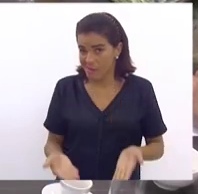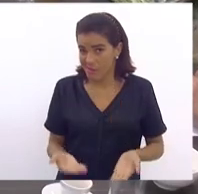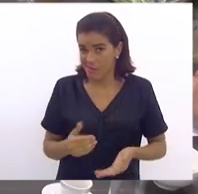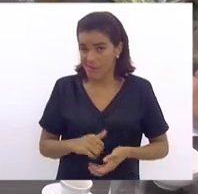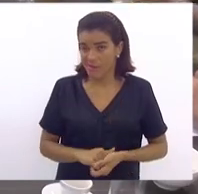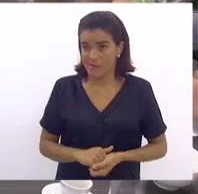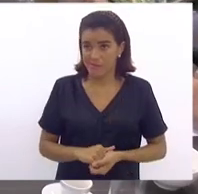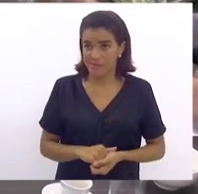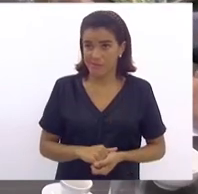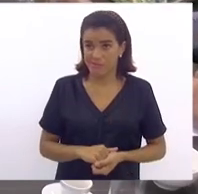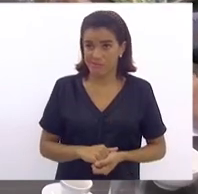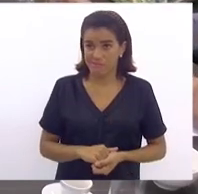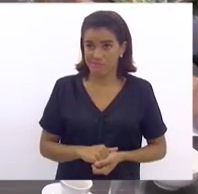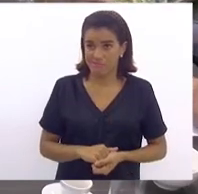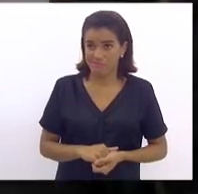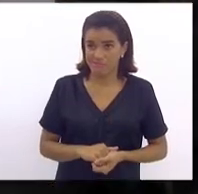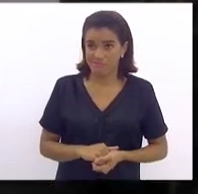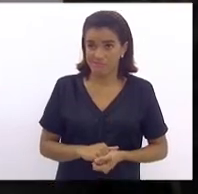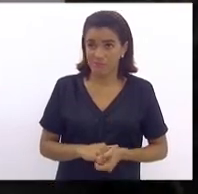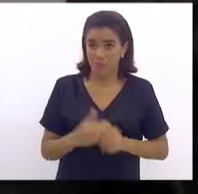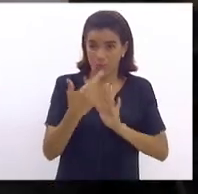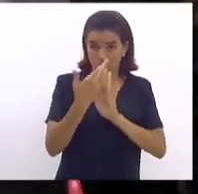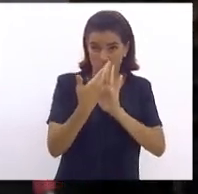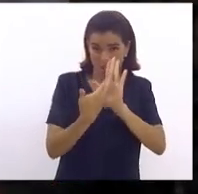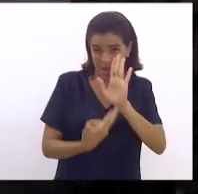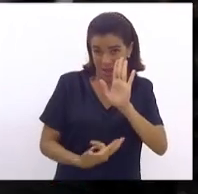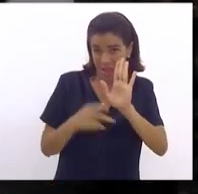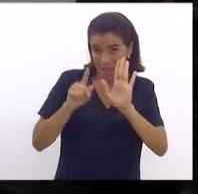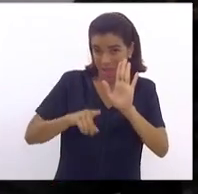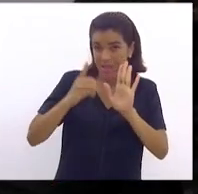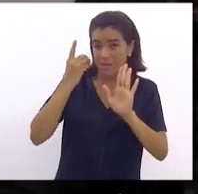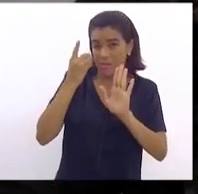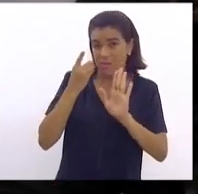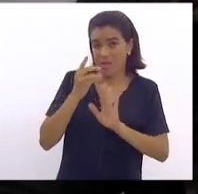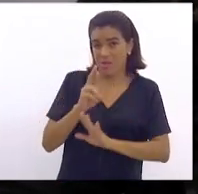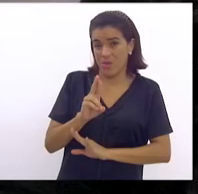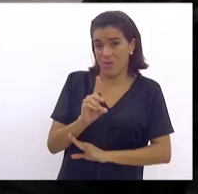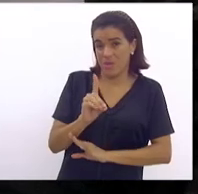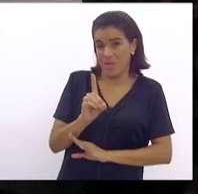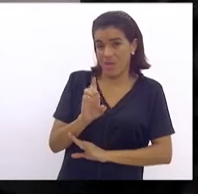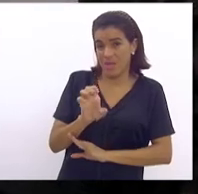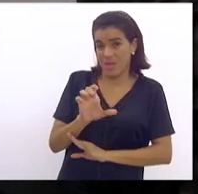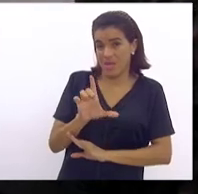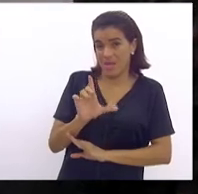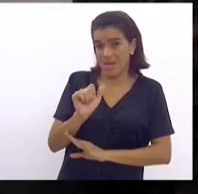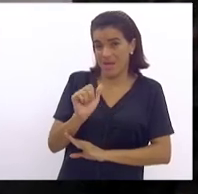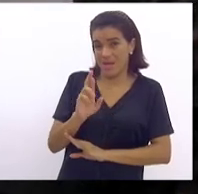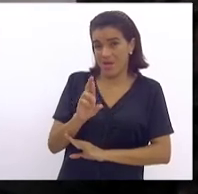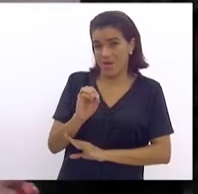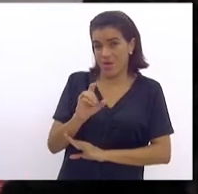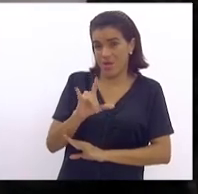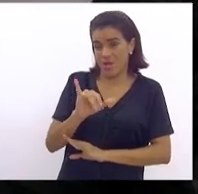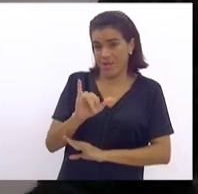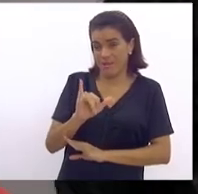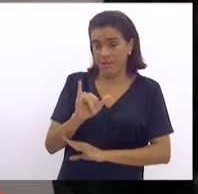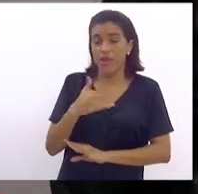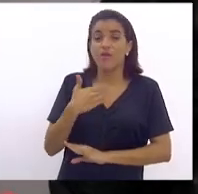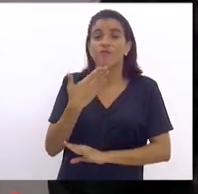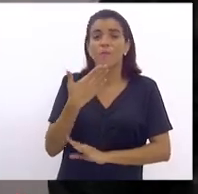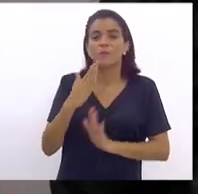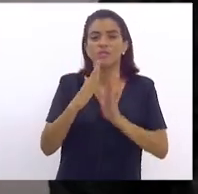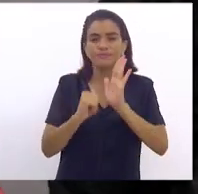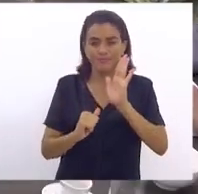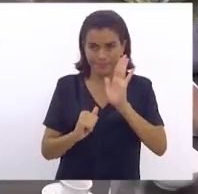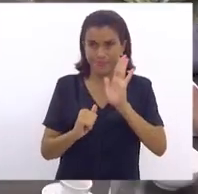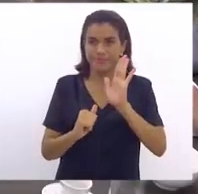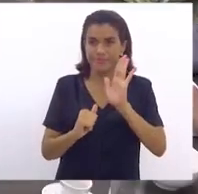pedir... relator é o deputado Delaroli. Então, o que, que eu vou pedir? Eu vou pedir para retirar da pauta. Não, então, para não atrasar